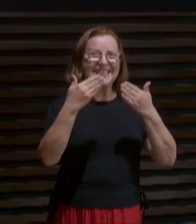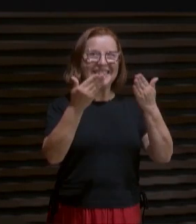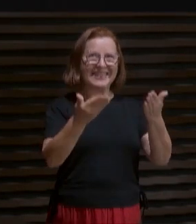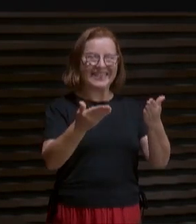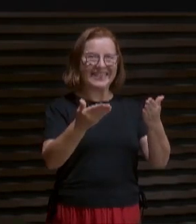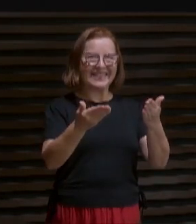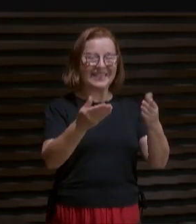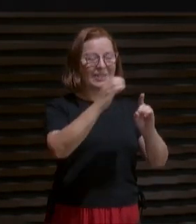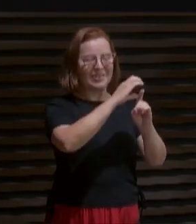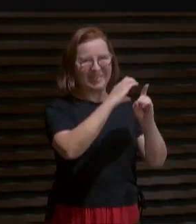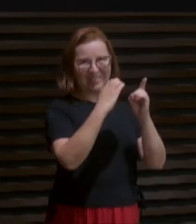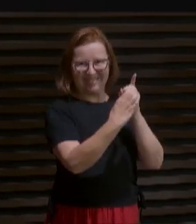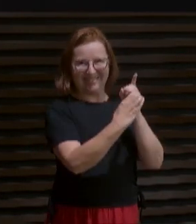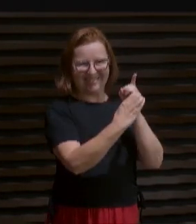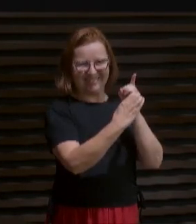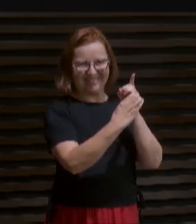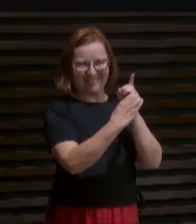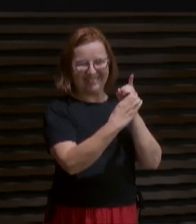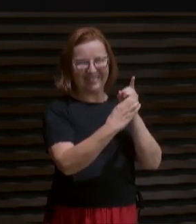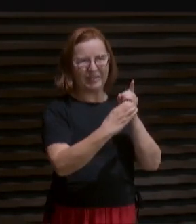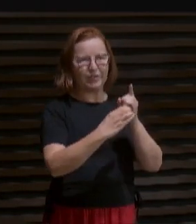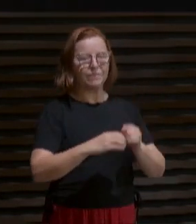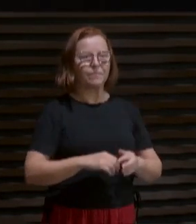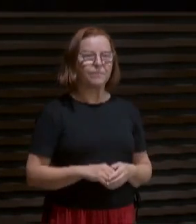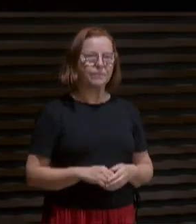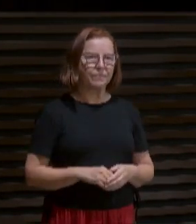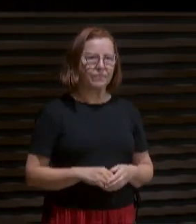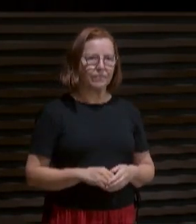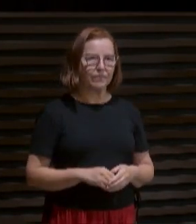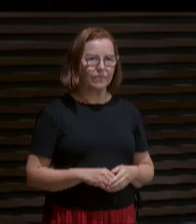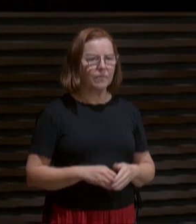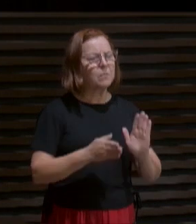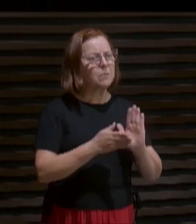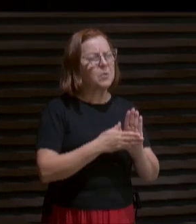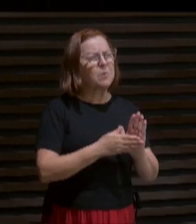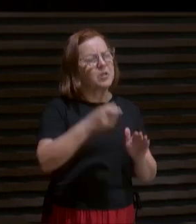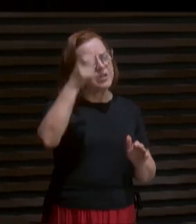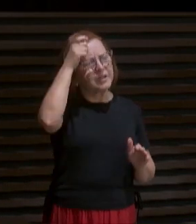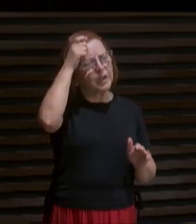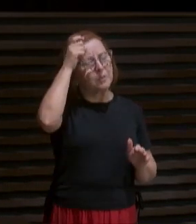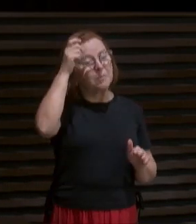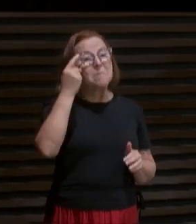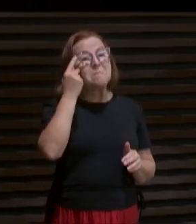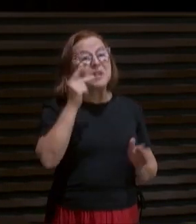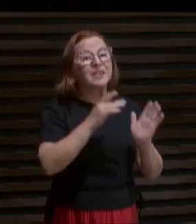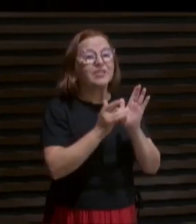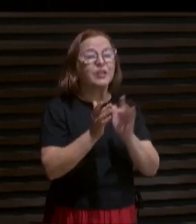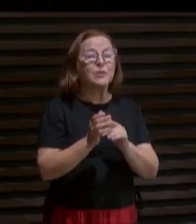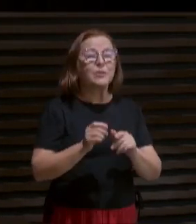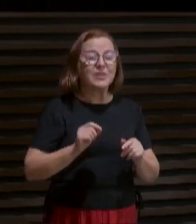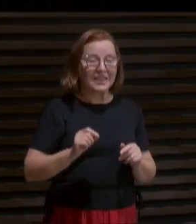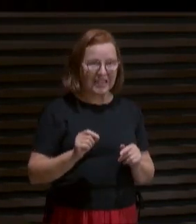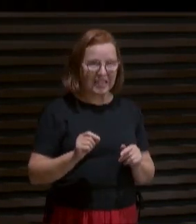darás culto. A proposta do diabo para Jesus foi que ele